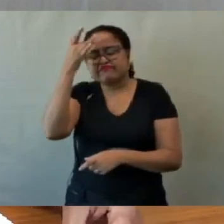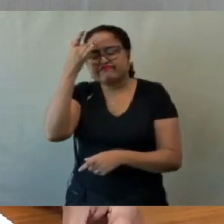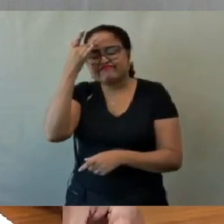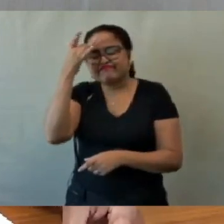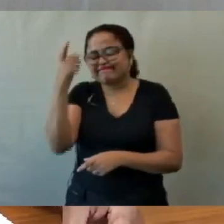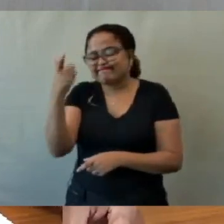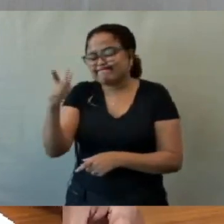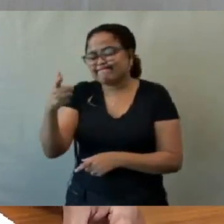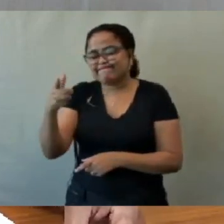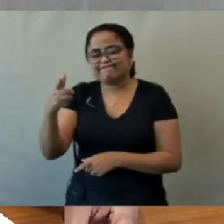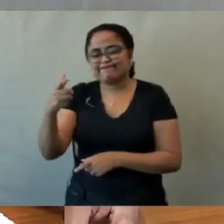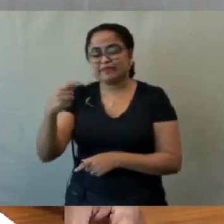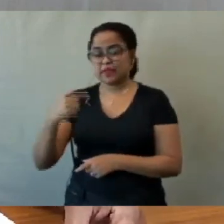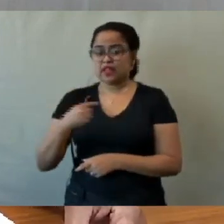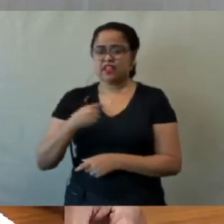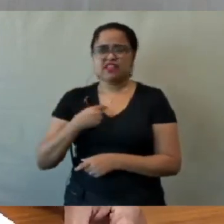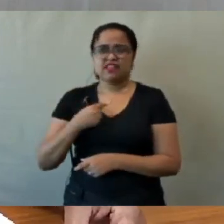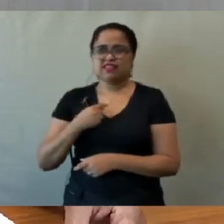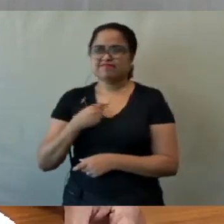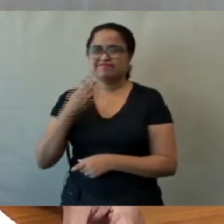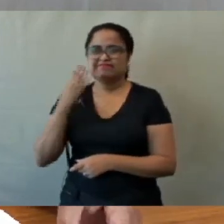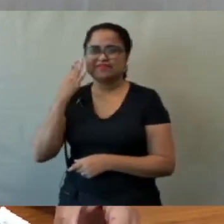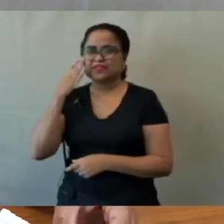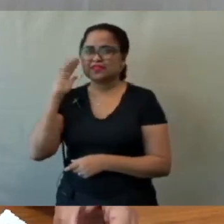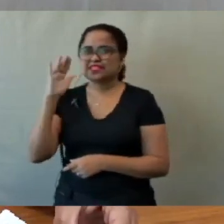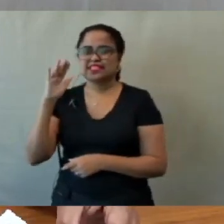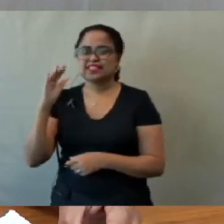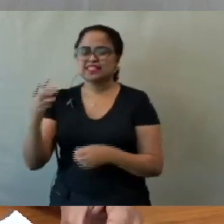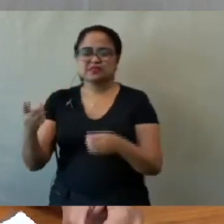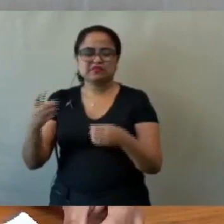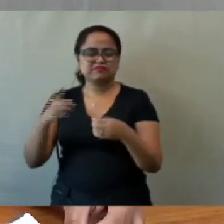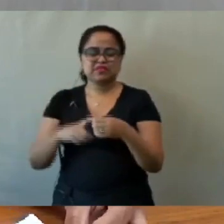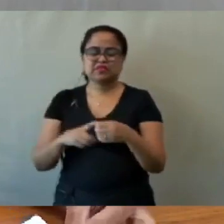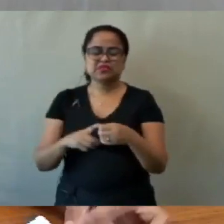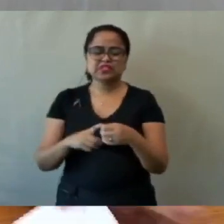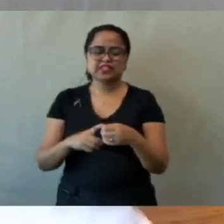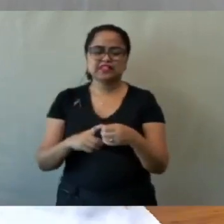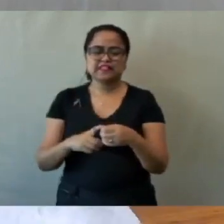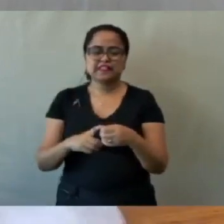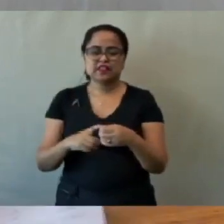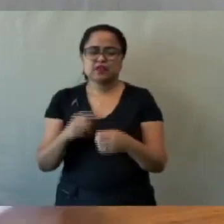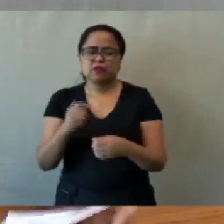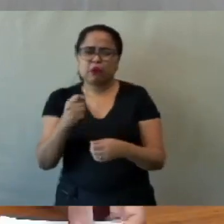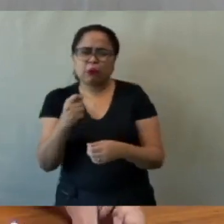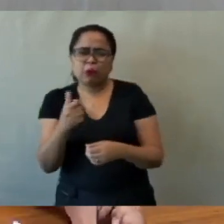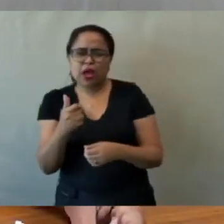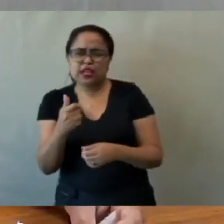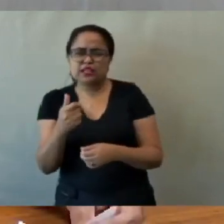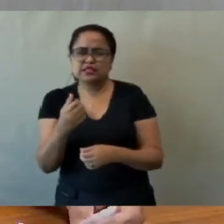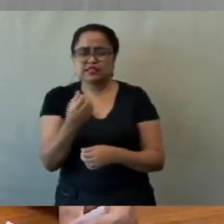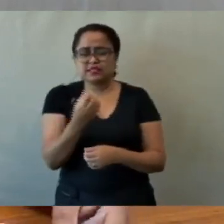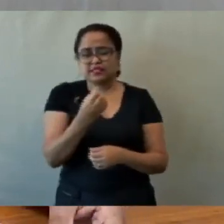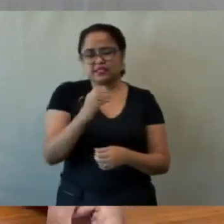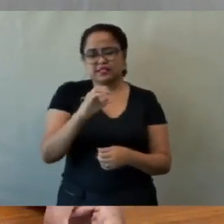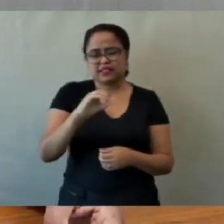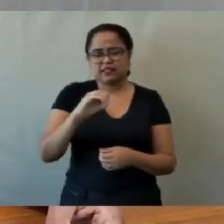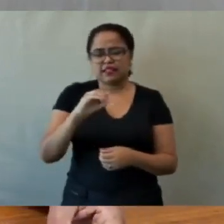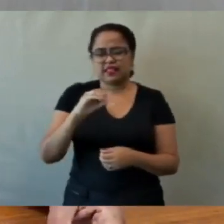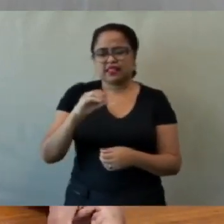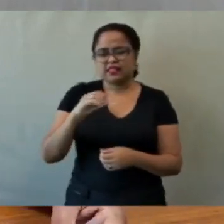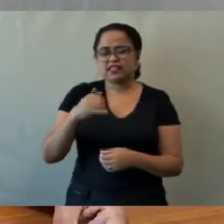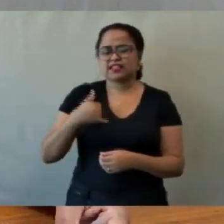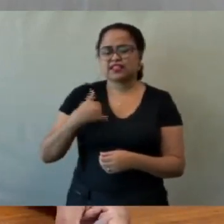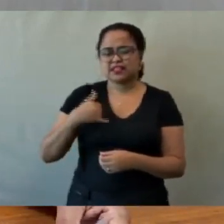Não sei se eu dou conta de voltar. Né? Eu já estou beirando meus 60, então eu já estou no